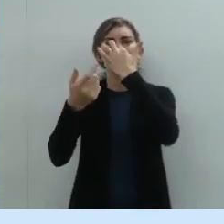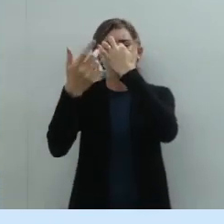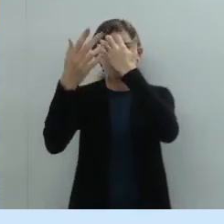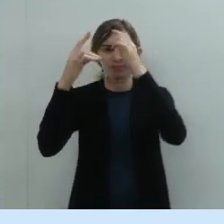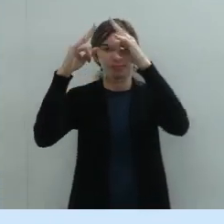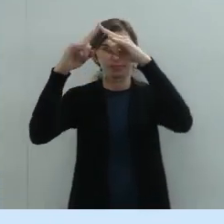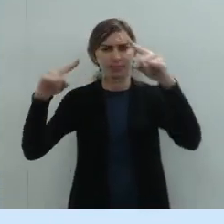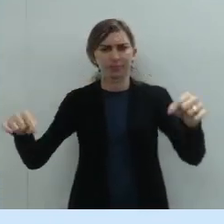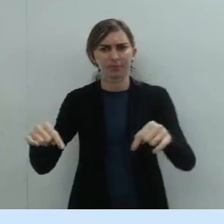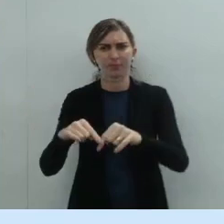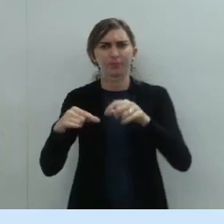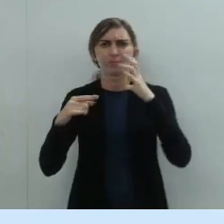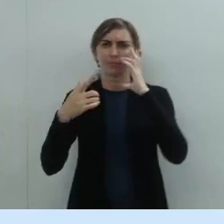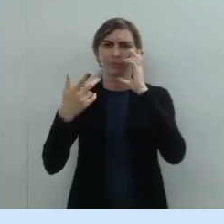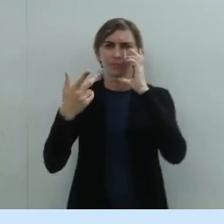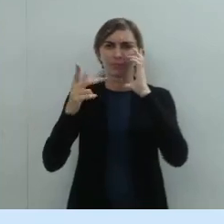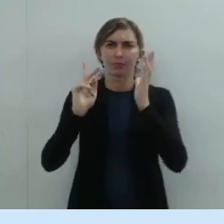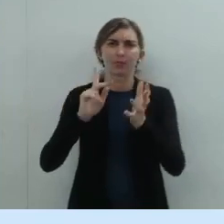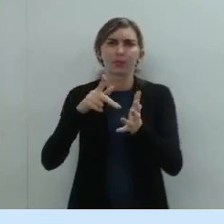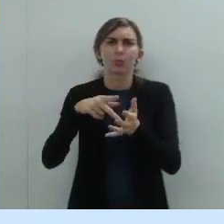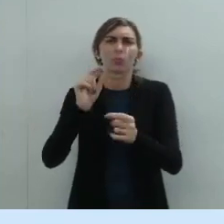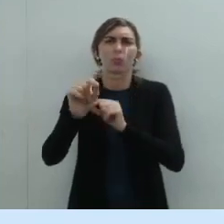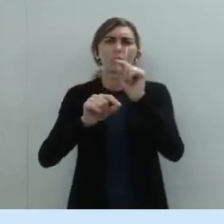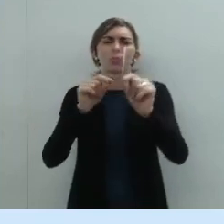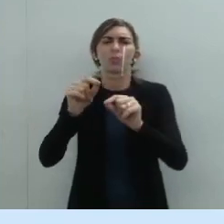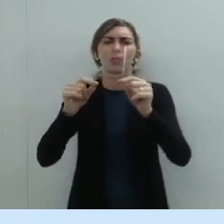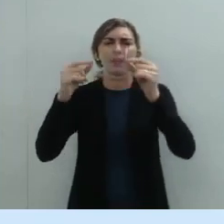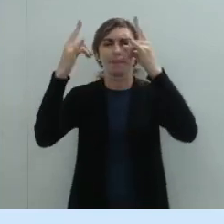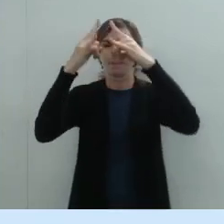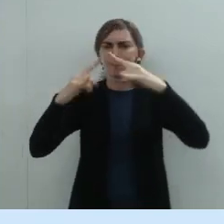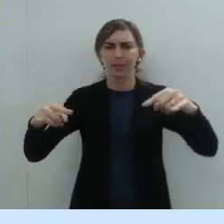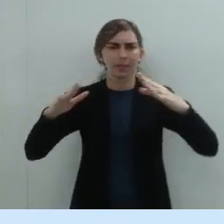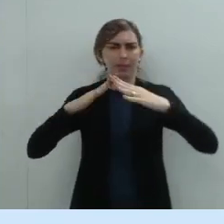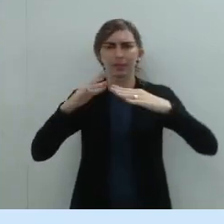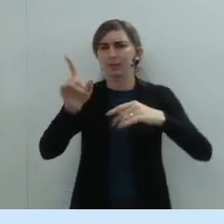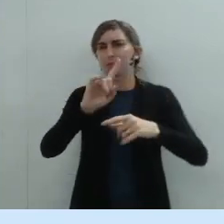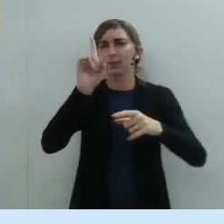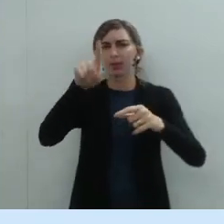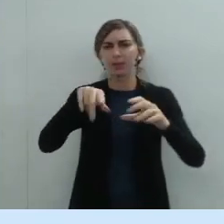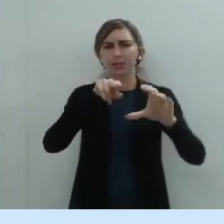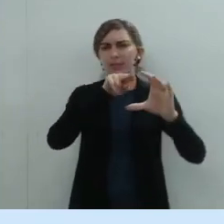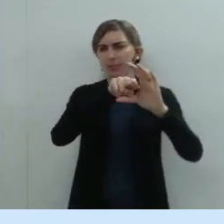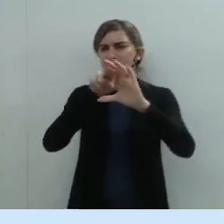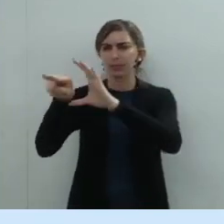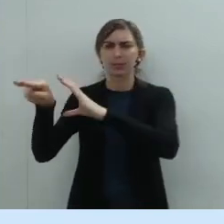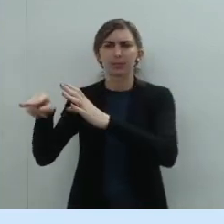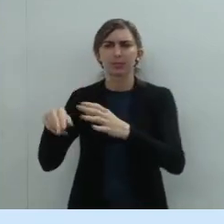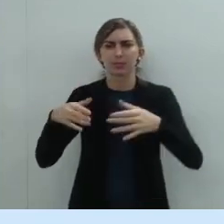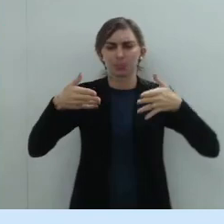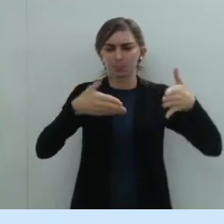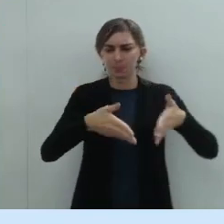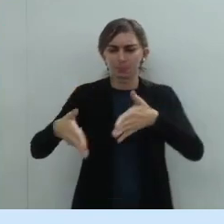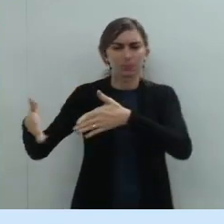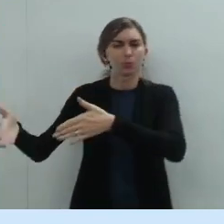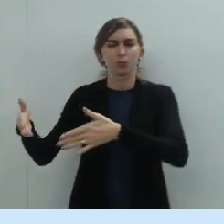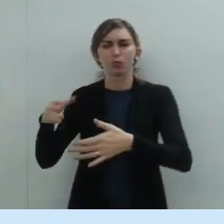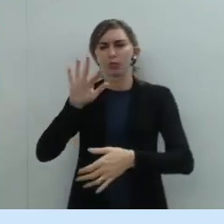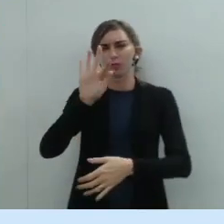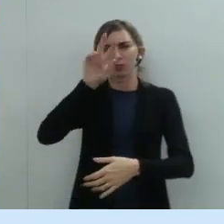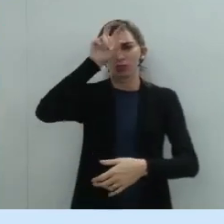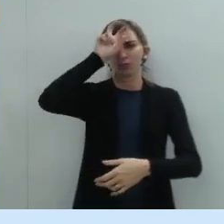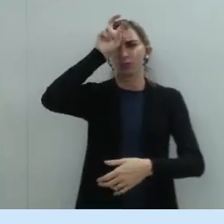é, por exemplo, do que um cemitério. Né? O povo pensa que a pirâmide é um palácio. É não, viu? A pirâmide é um cemitério onde os